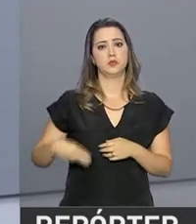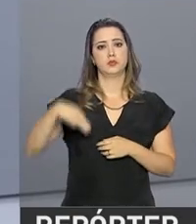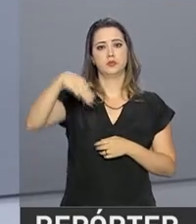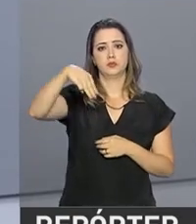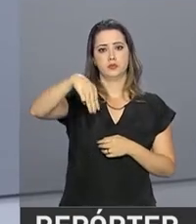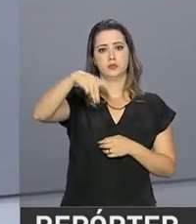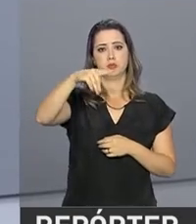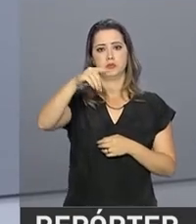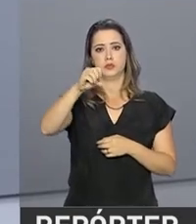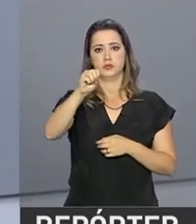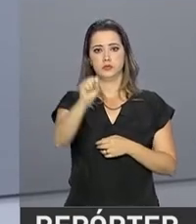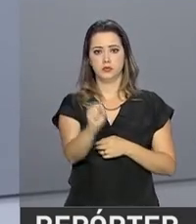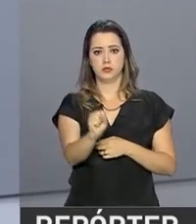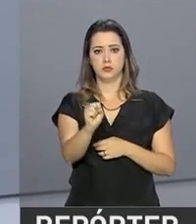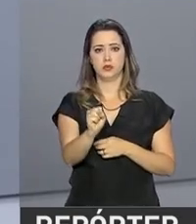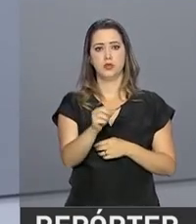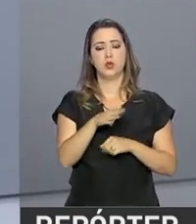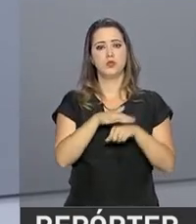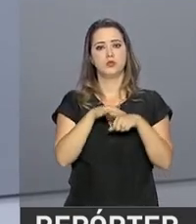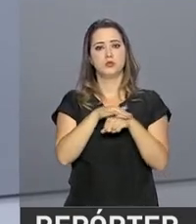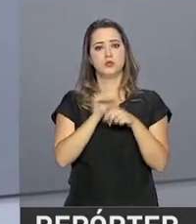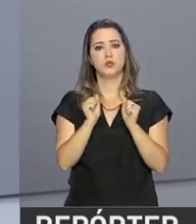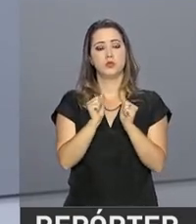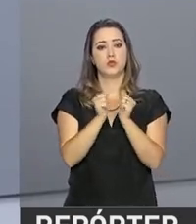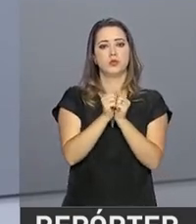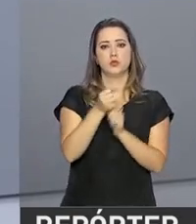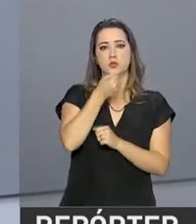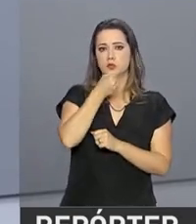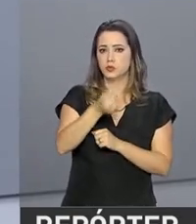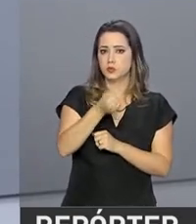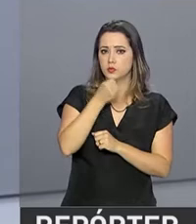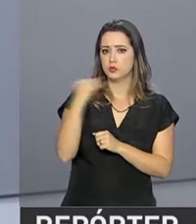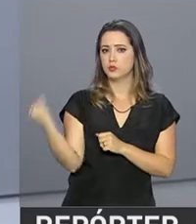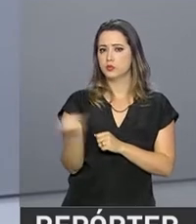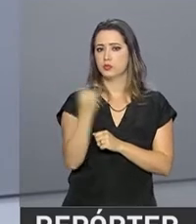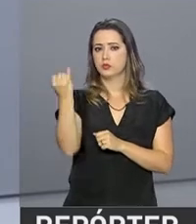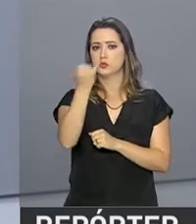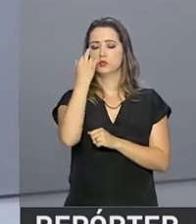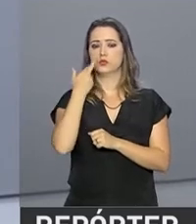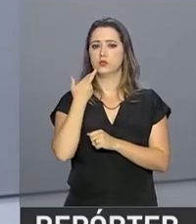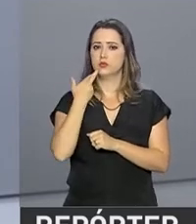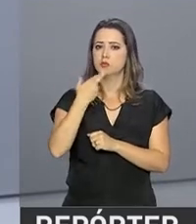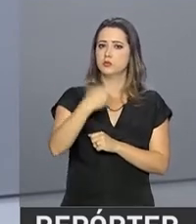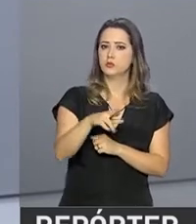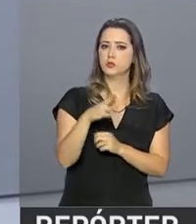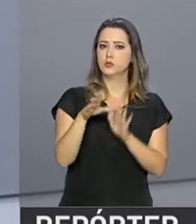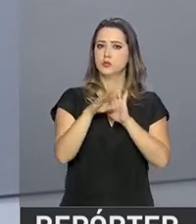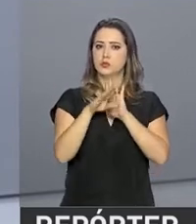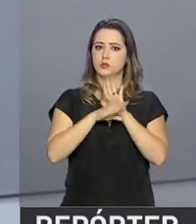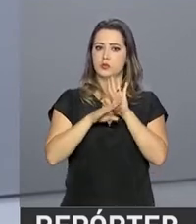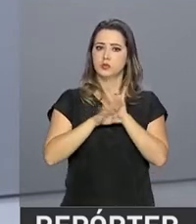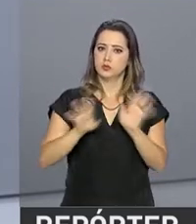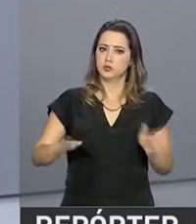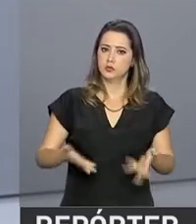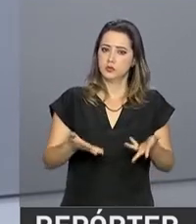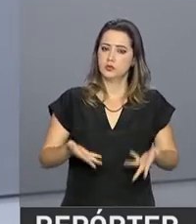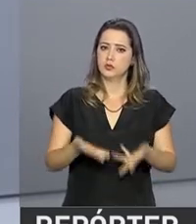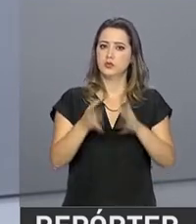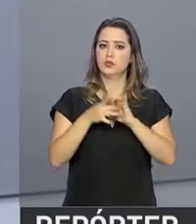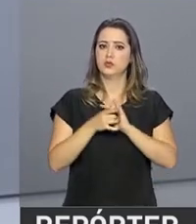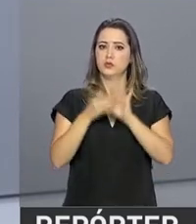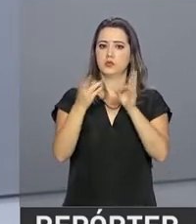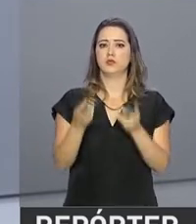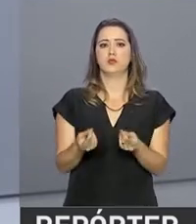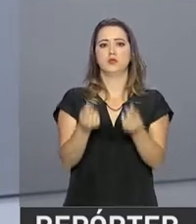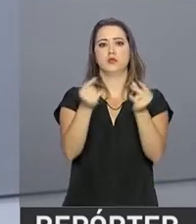social alberto beltrame conversou com a imprensa e destacou entre os resultados os programas que promovem a